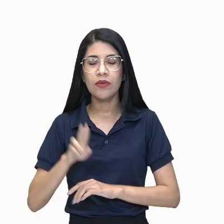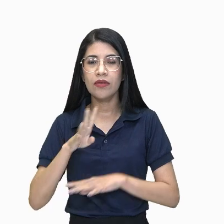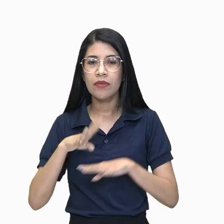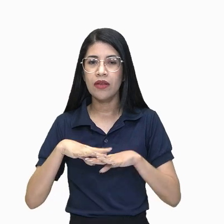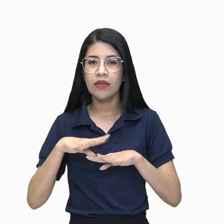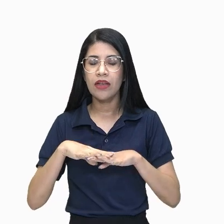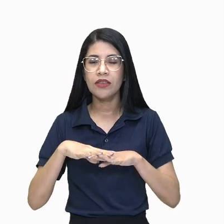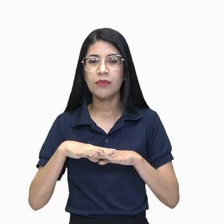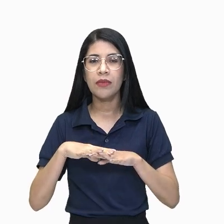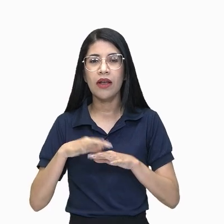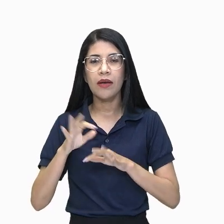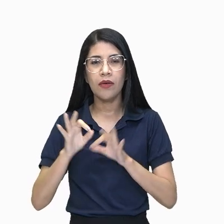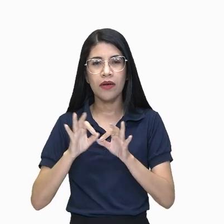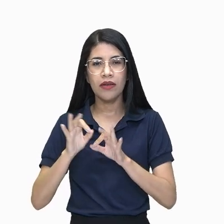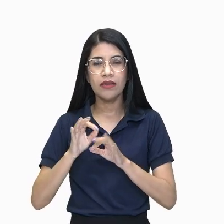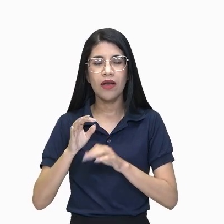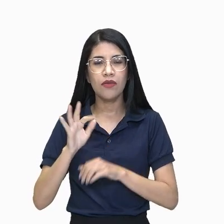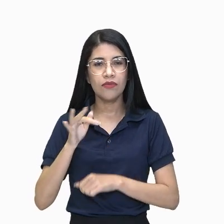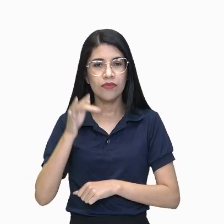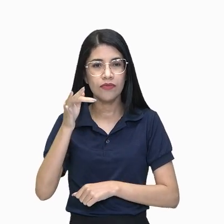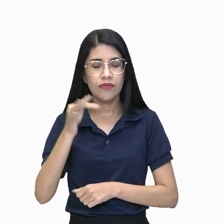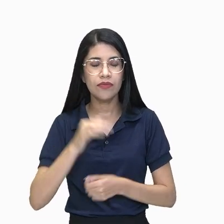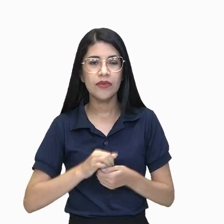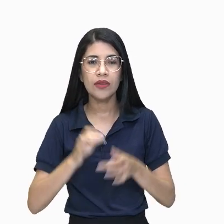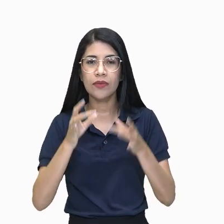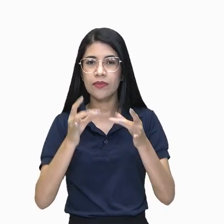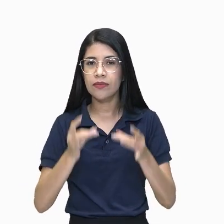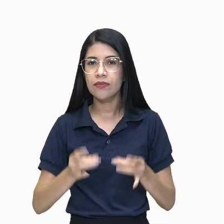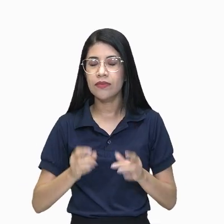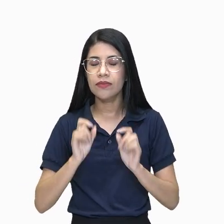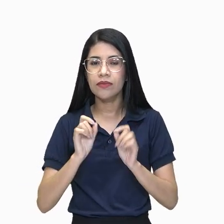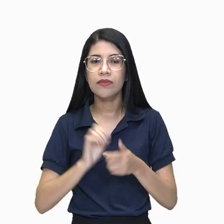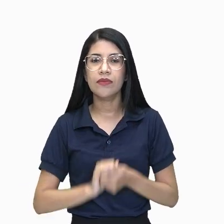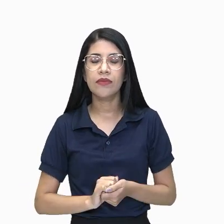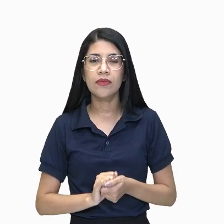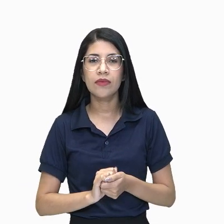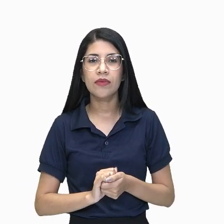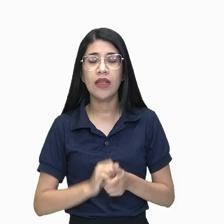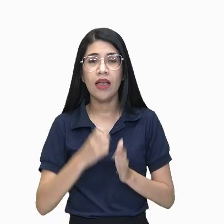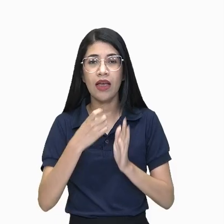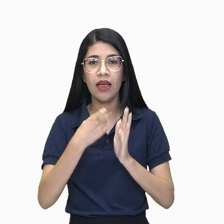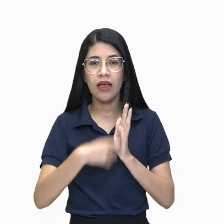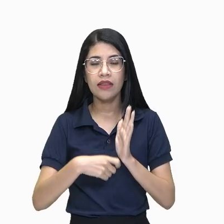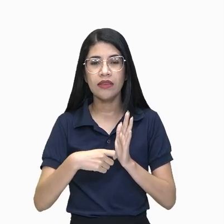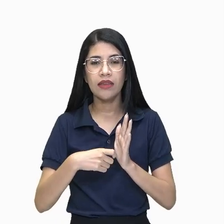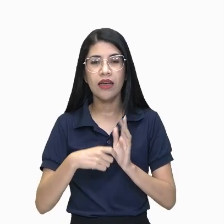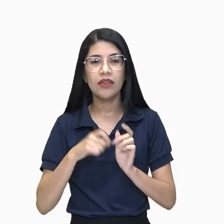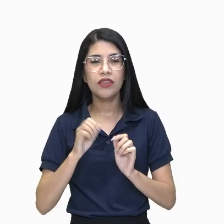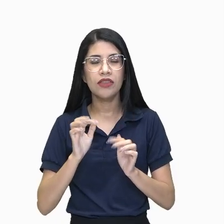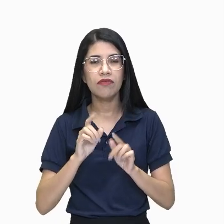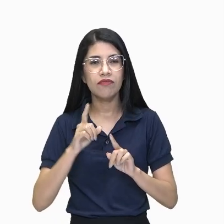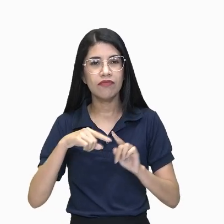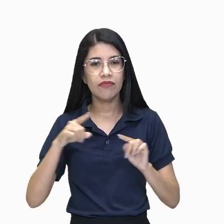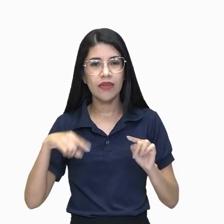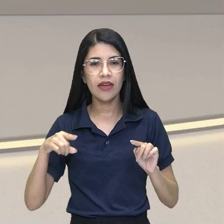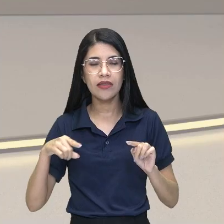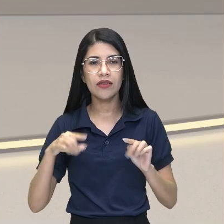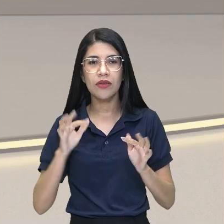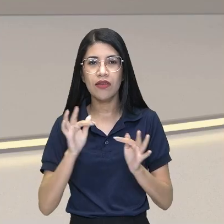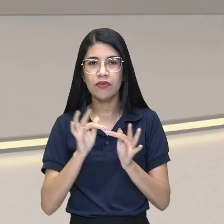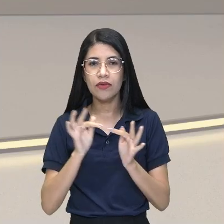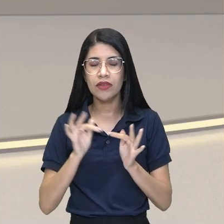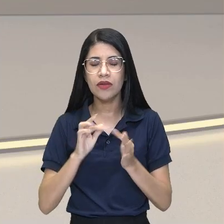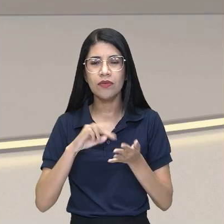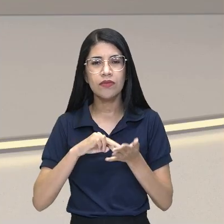pensar o futuro. E o detalhamento, hein, professora? Taxa de variação de uma função. Vamos lá, então, verificar o